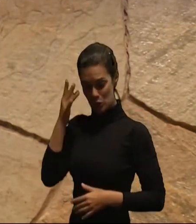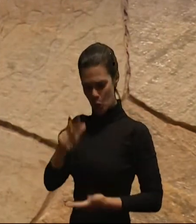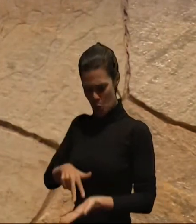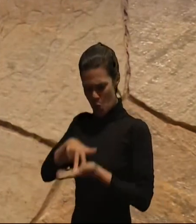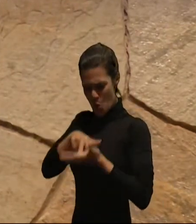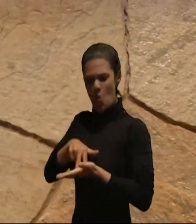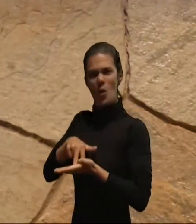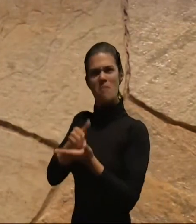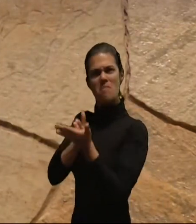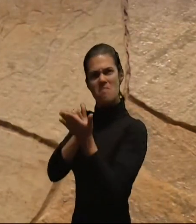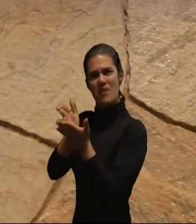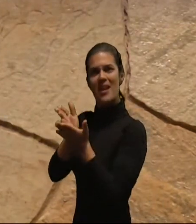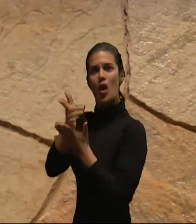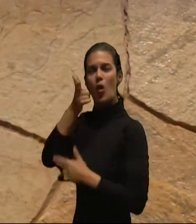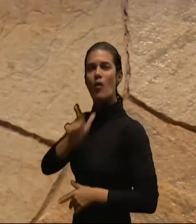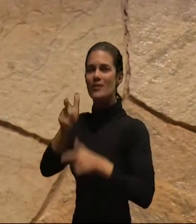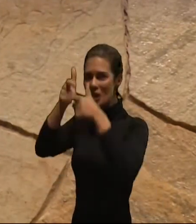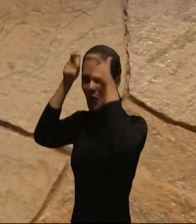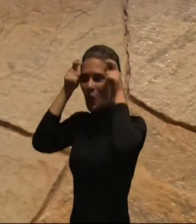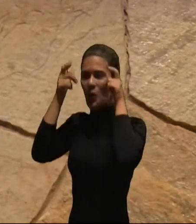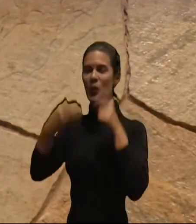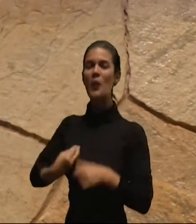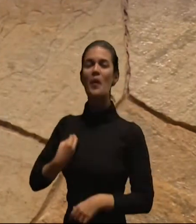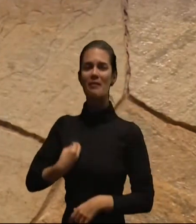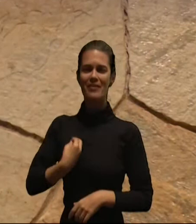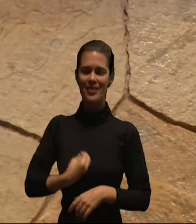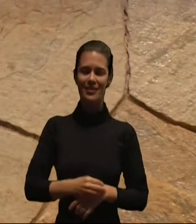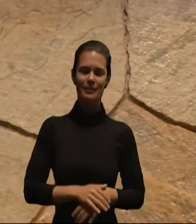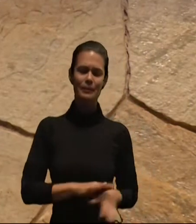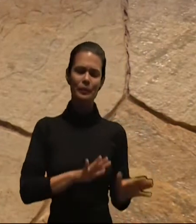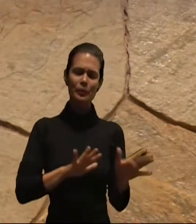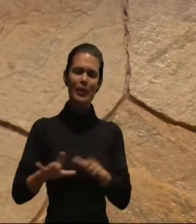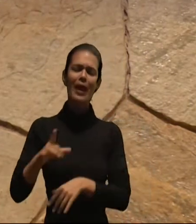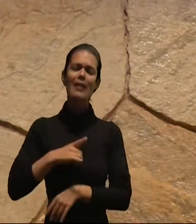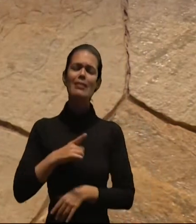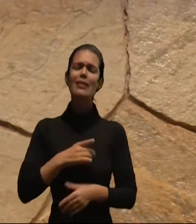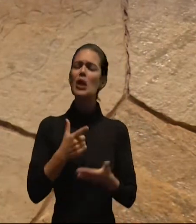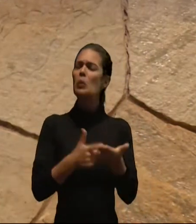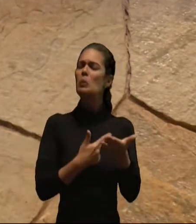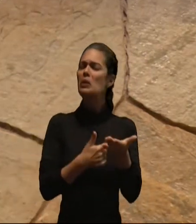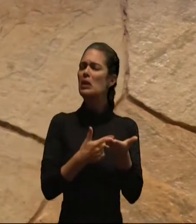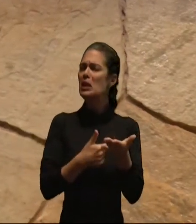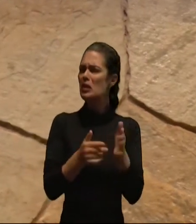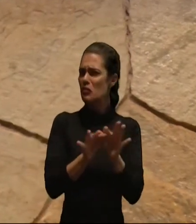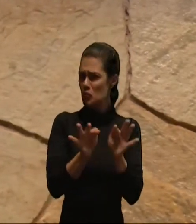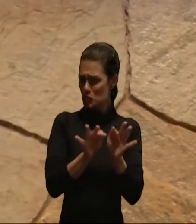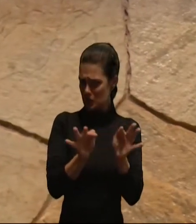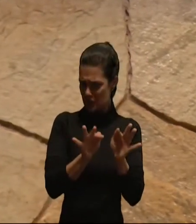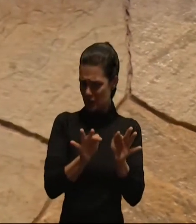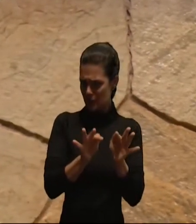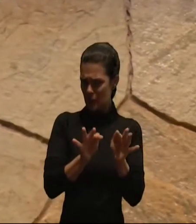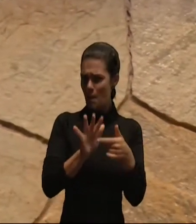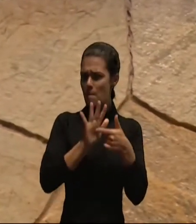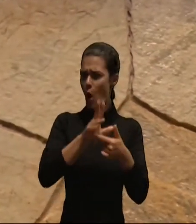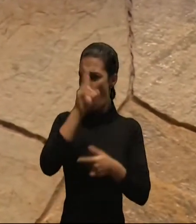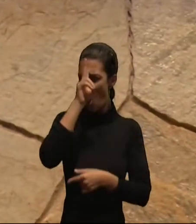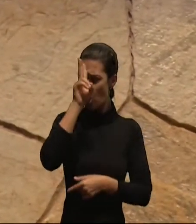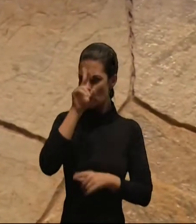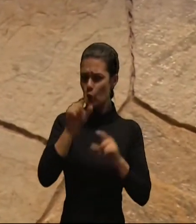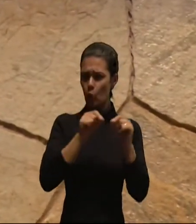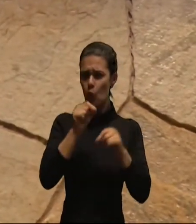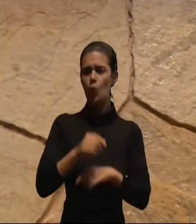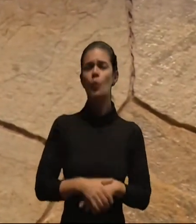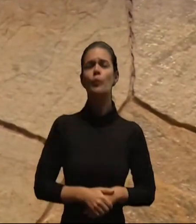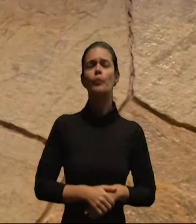um livreto devocional, em que um homem teve o seu comércio completamente destruído